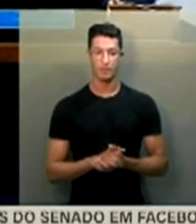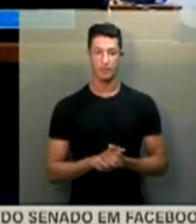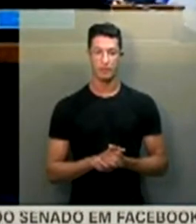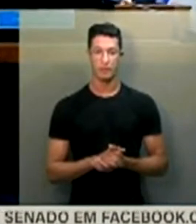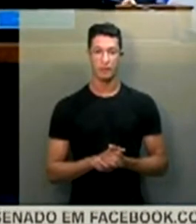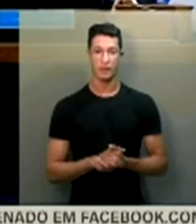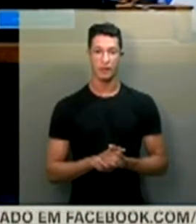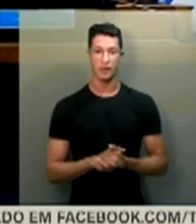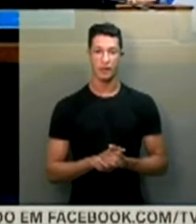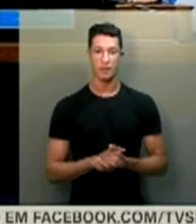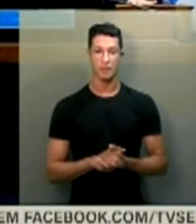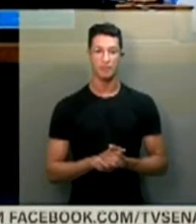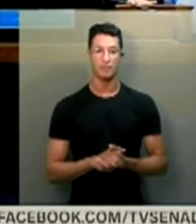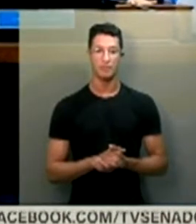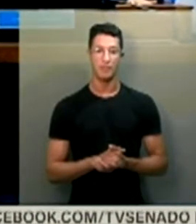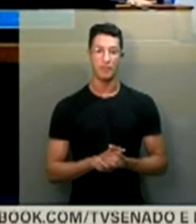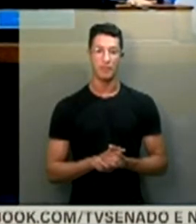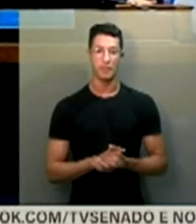Quem é que abre essa